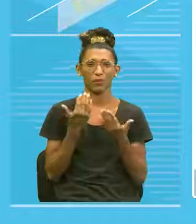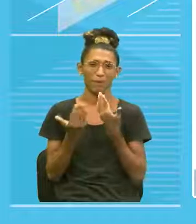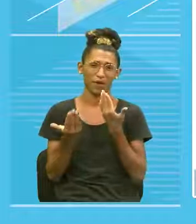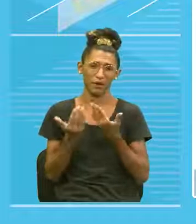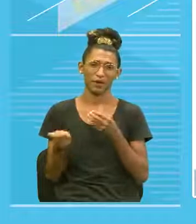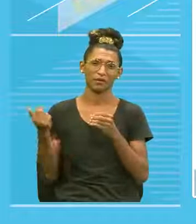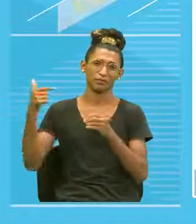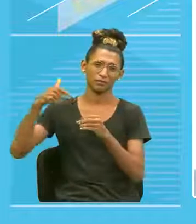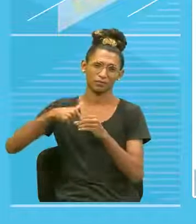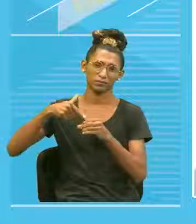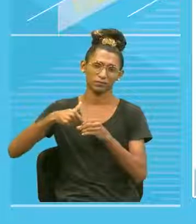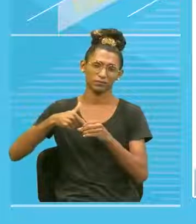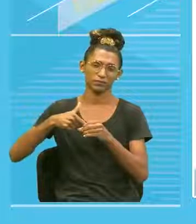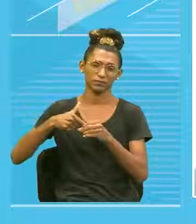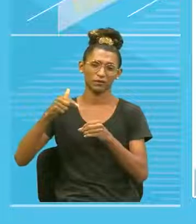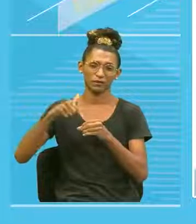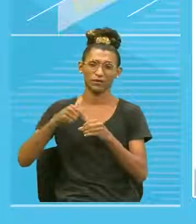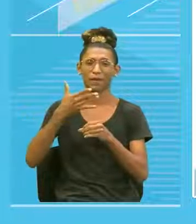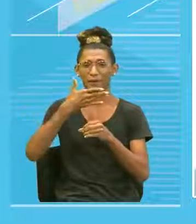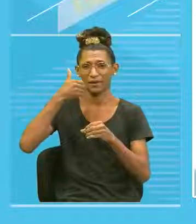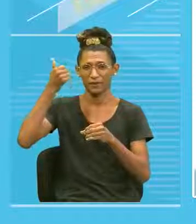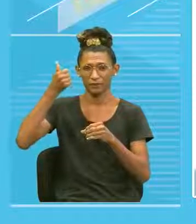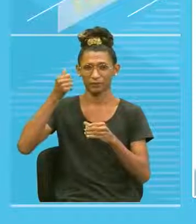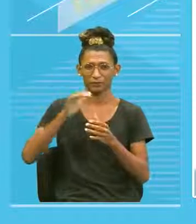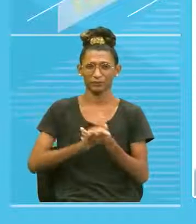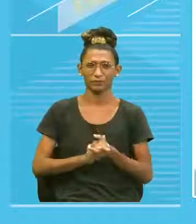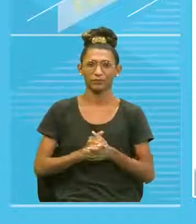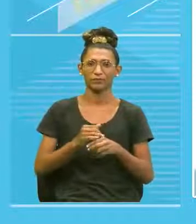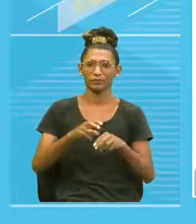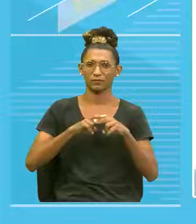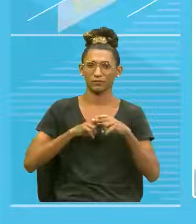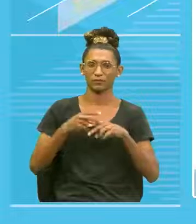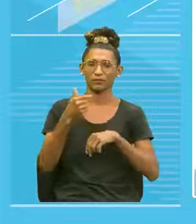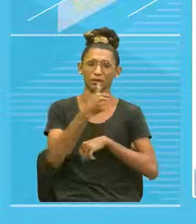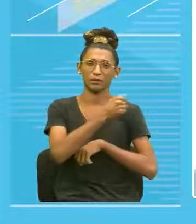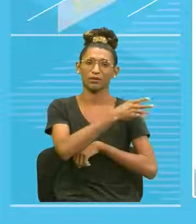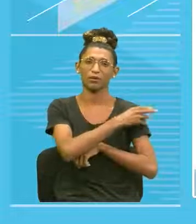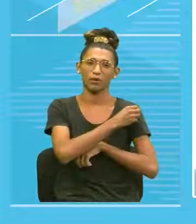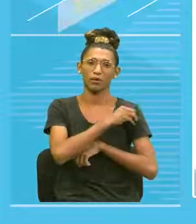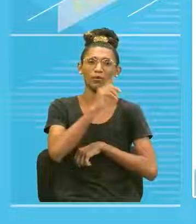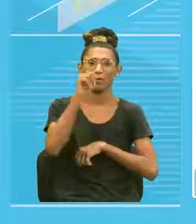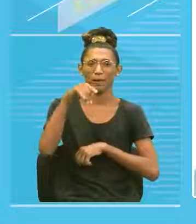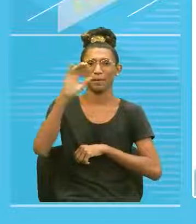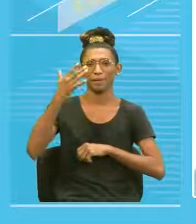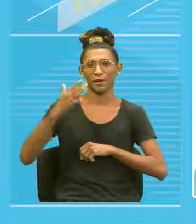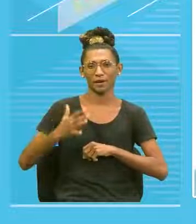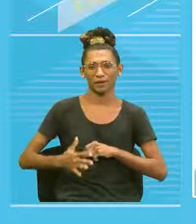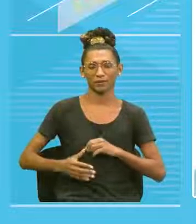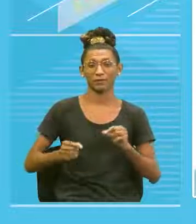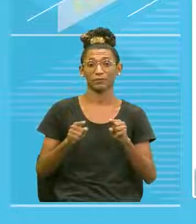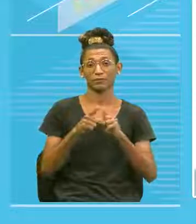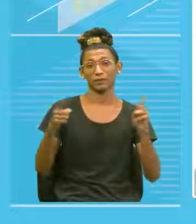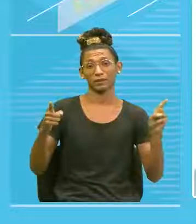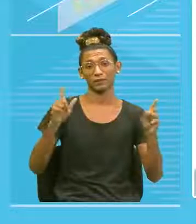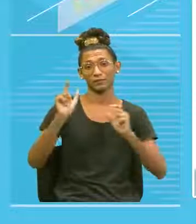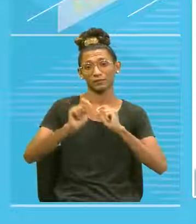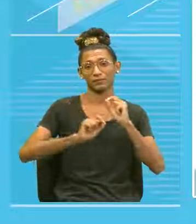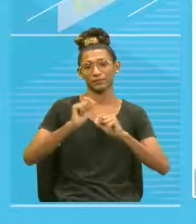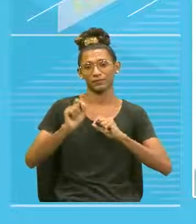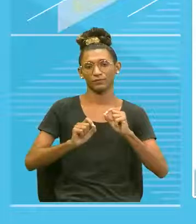quanto a gasolina é por isso que ele é mais barato é mas deveria